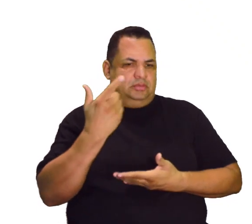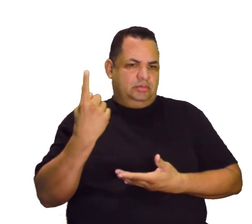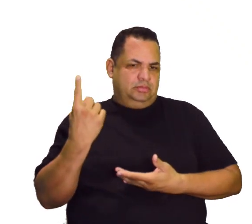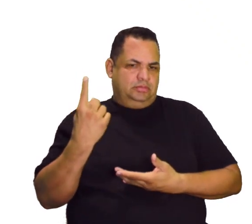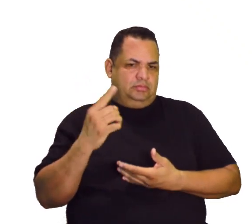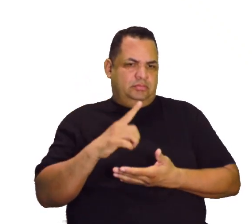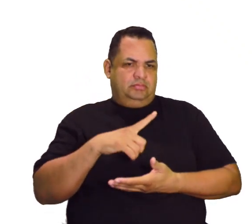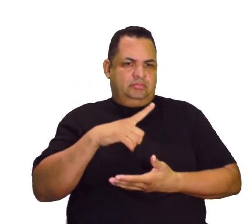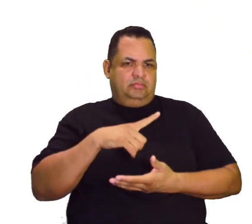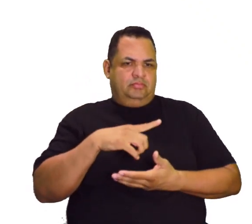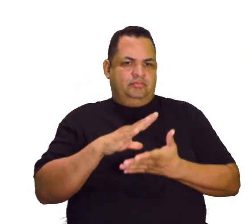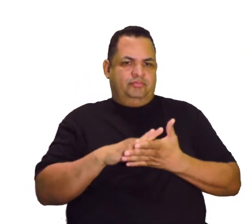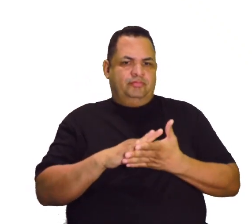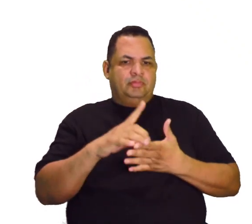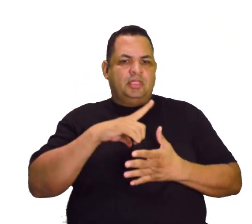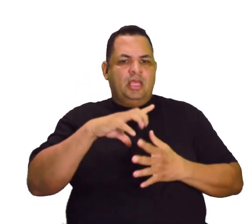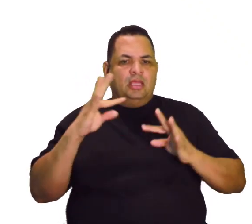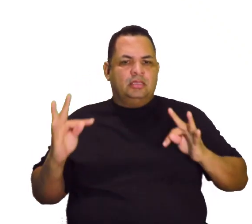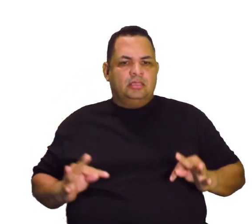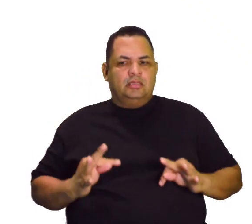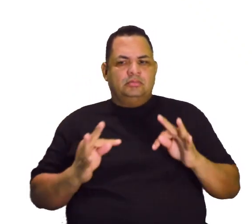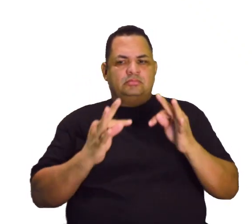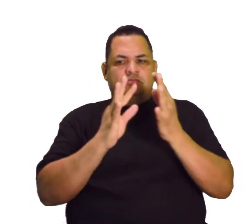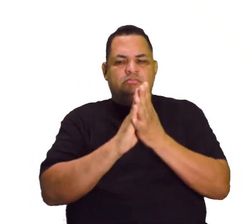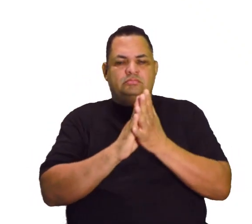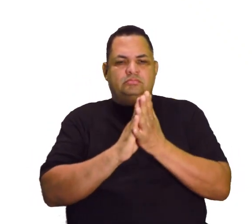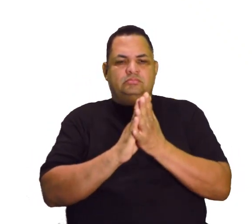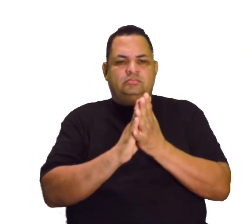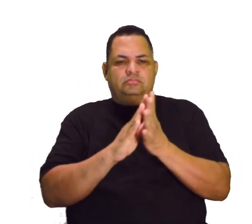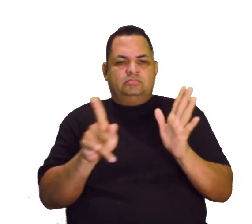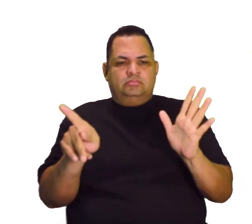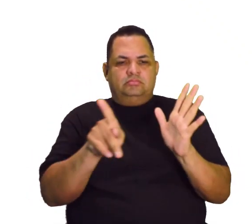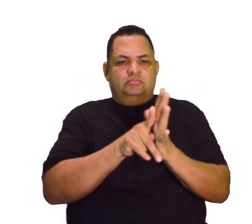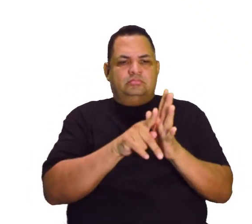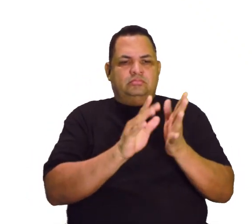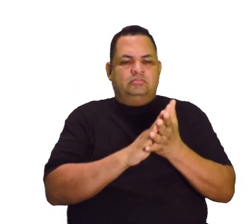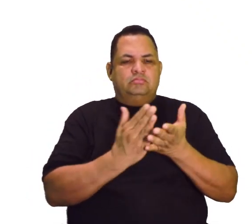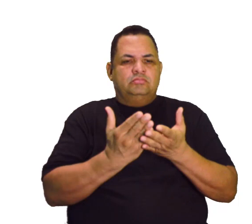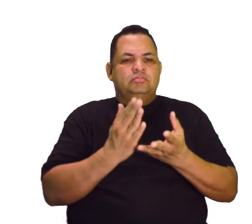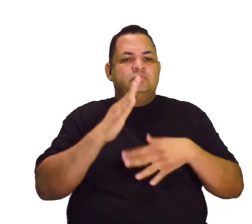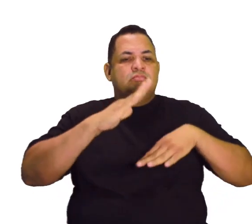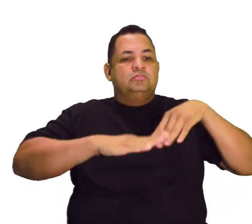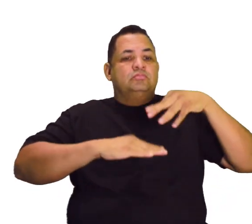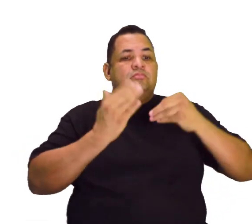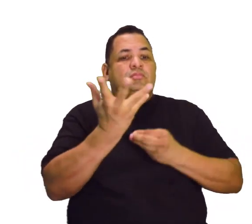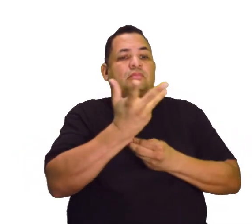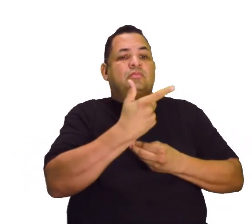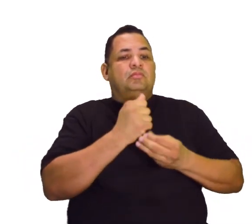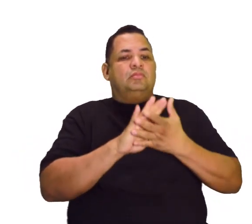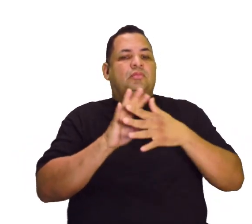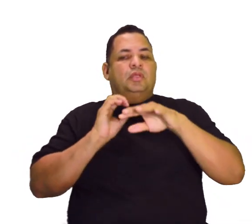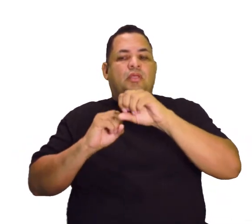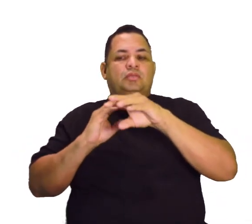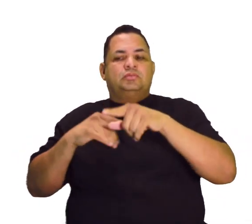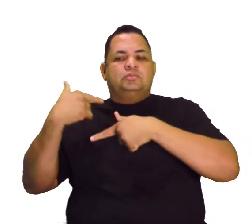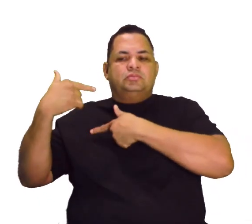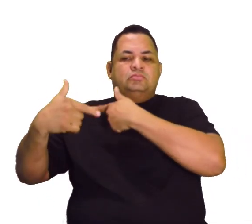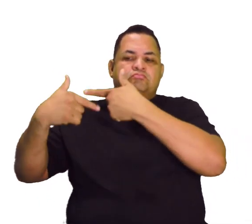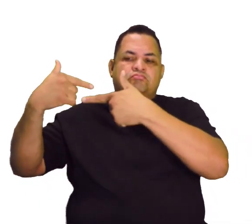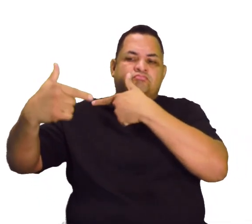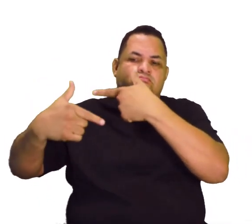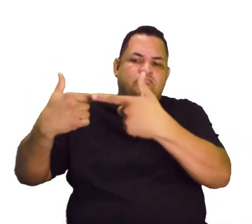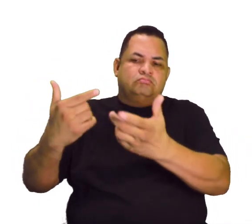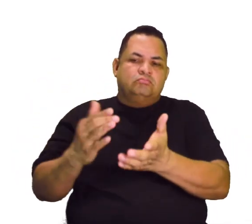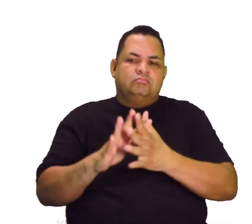ó, tem a ver o quê? Com uma técnica específica de um artesão que foi repassando para os